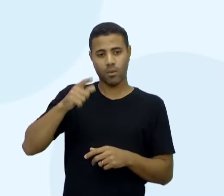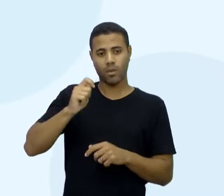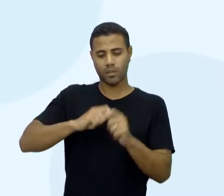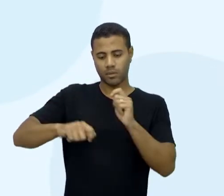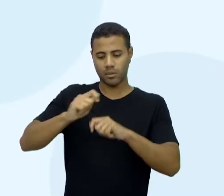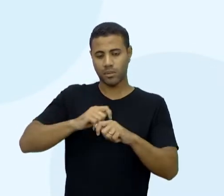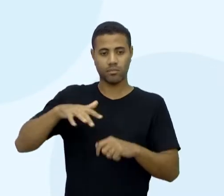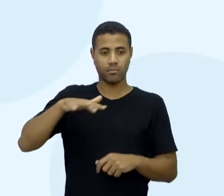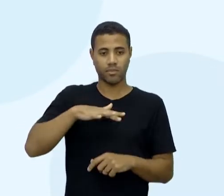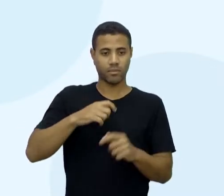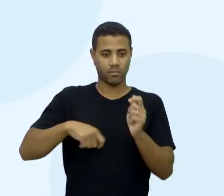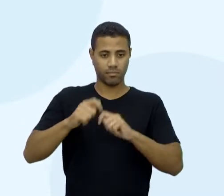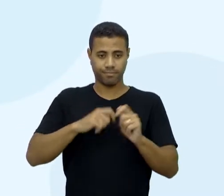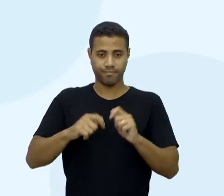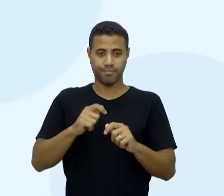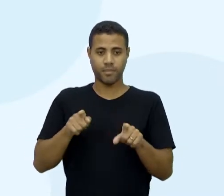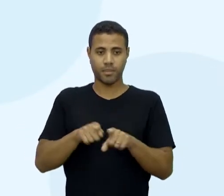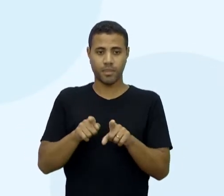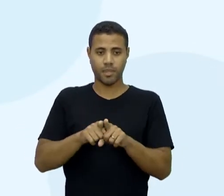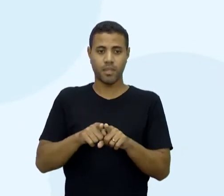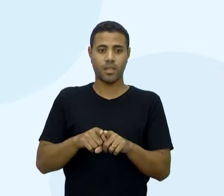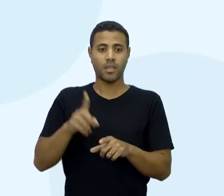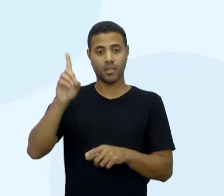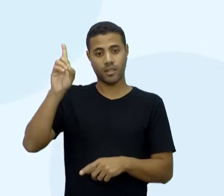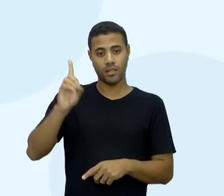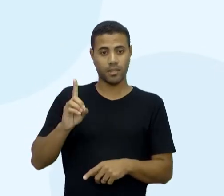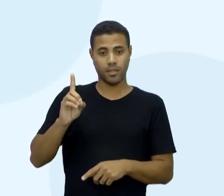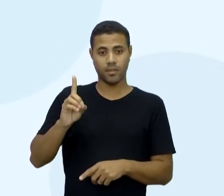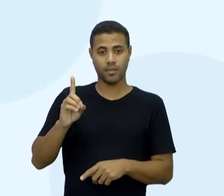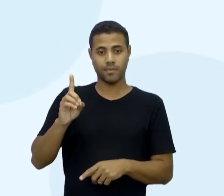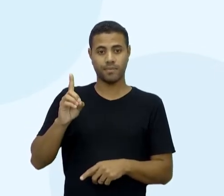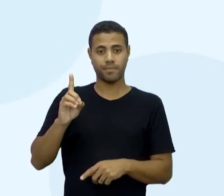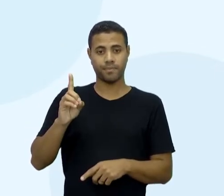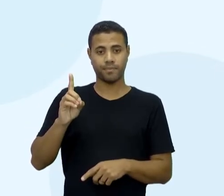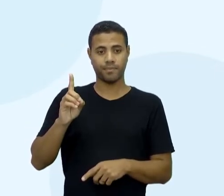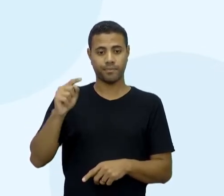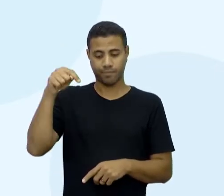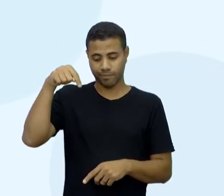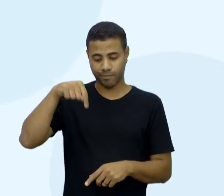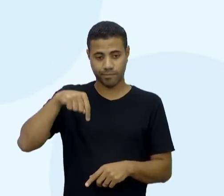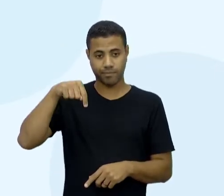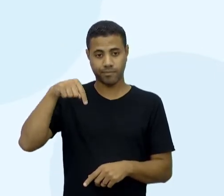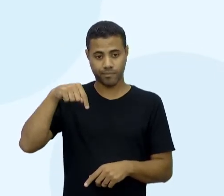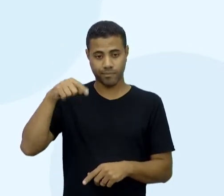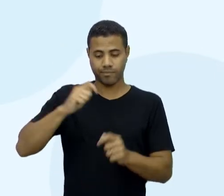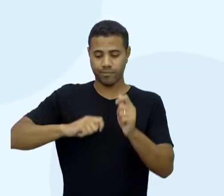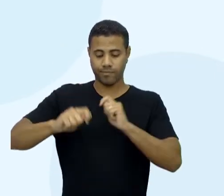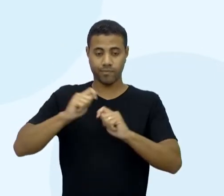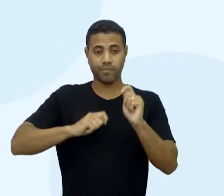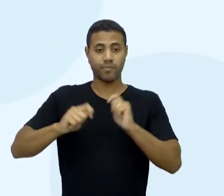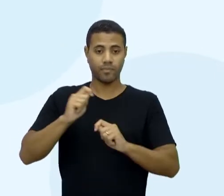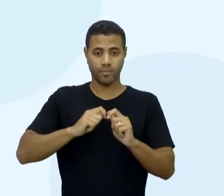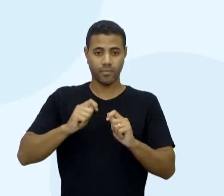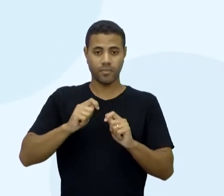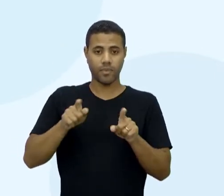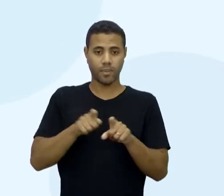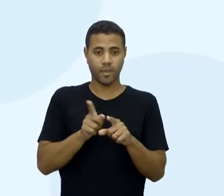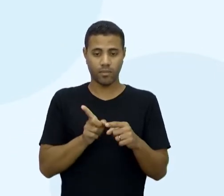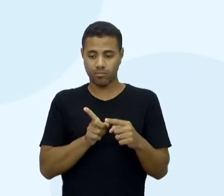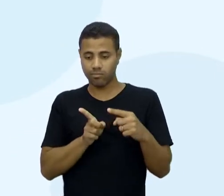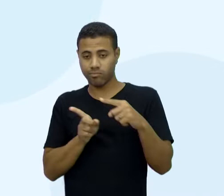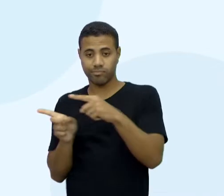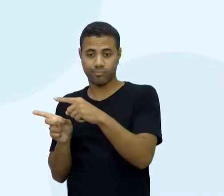E vocês vão perceber que na setinha da direção do museu e do setor administrativo, elas mandam a gente para